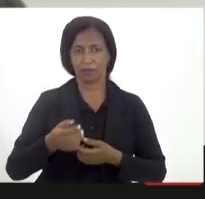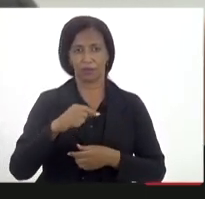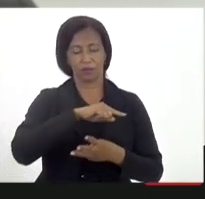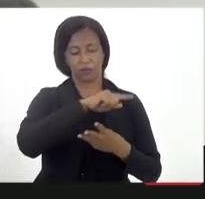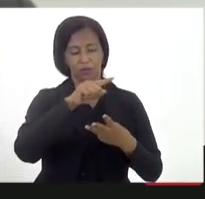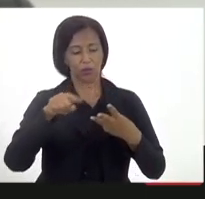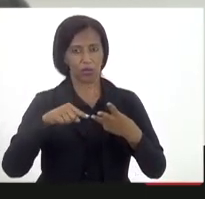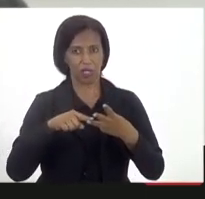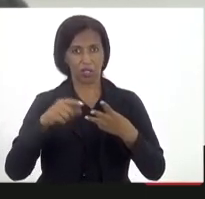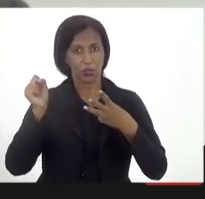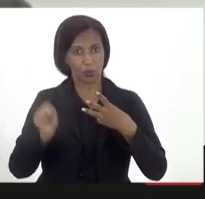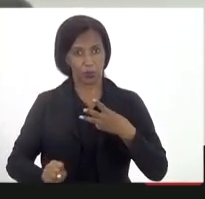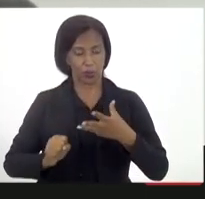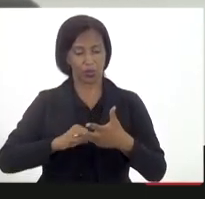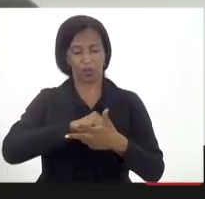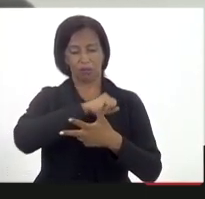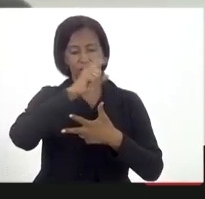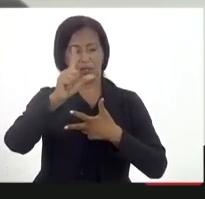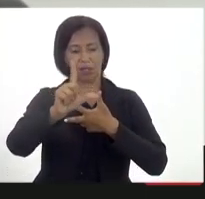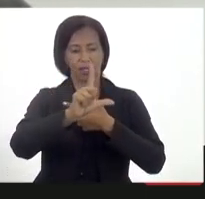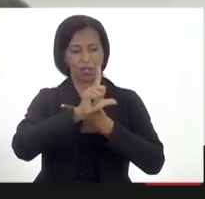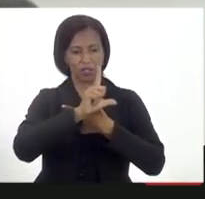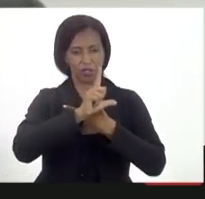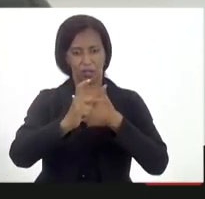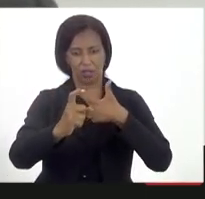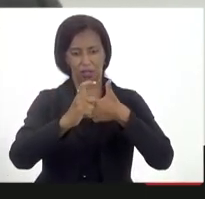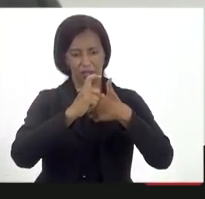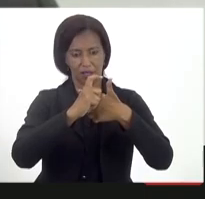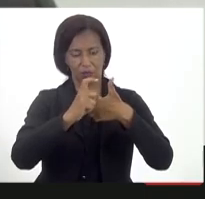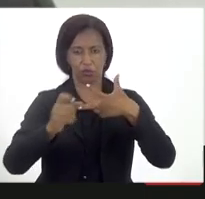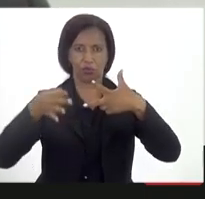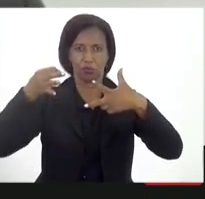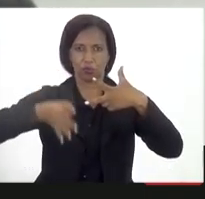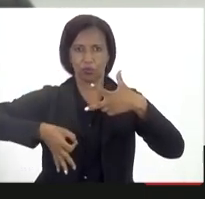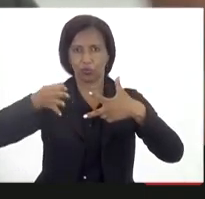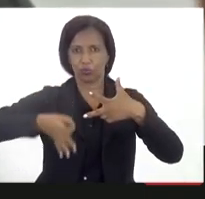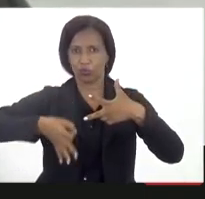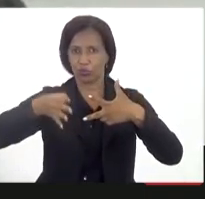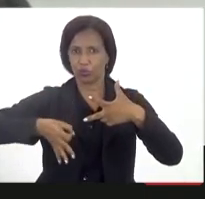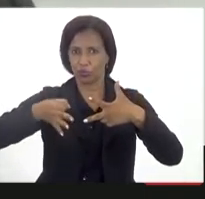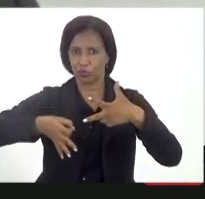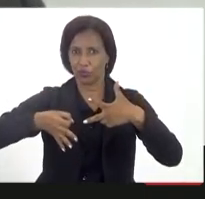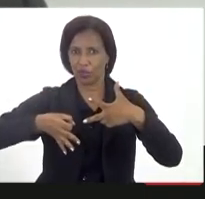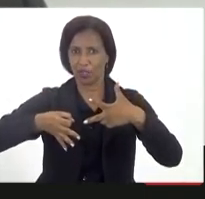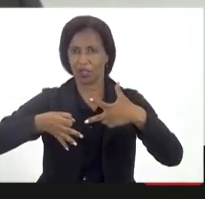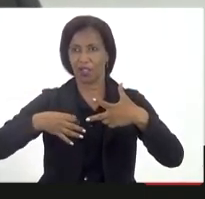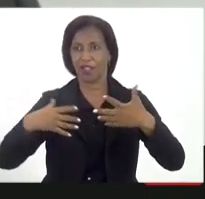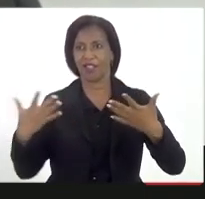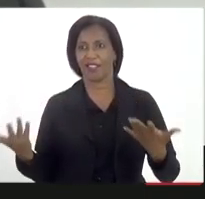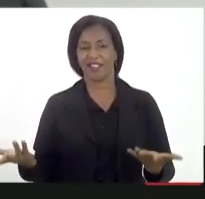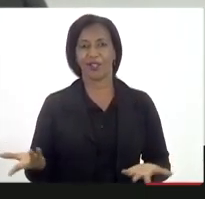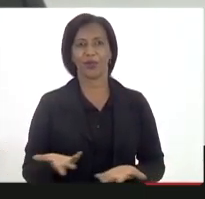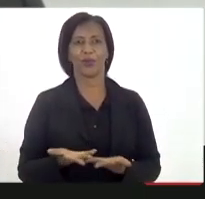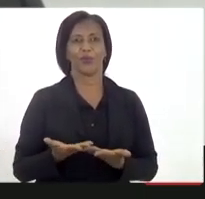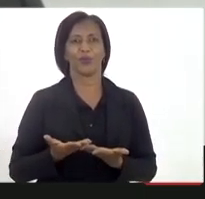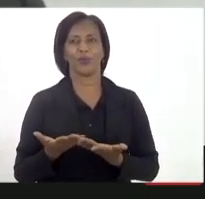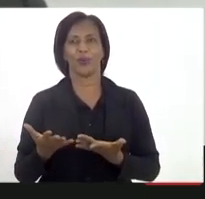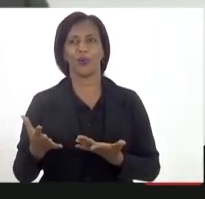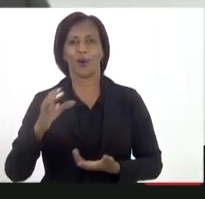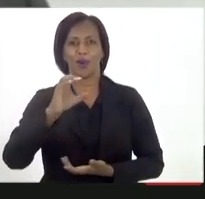Poder Executivo Poder Legislativo Poder Judiciário e com o manto da guardiã da Democracia